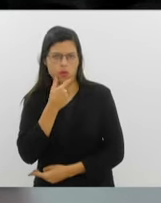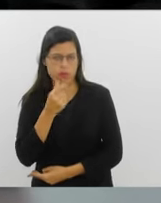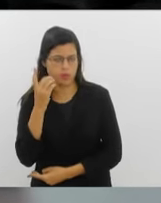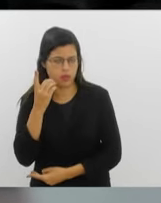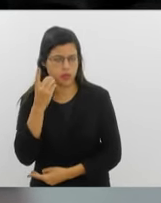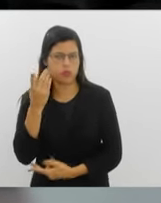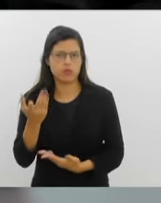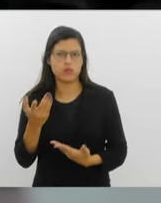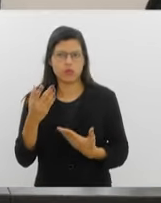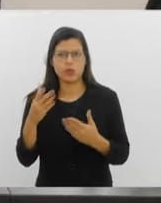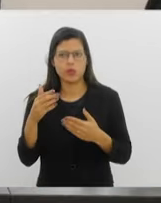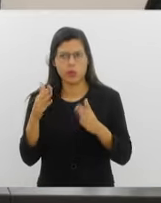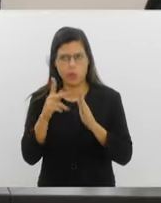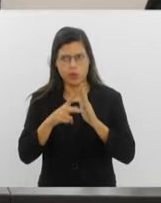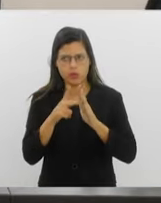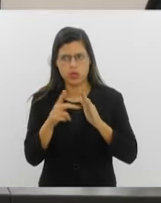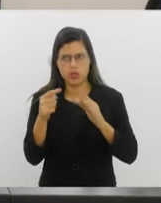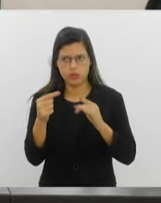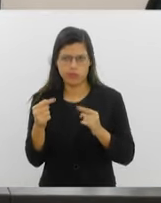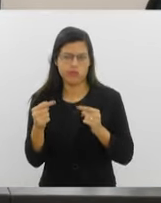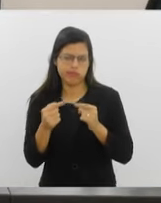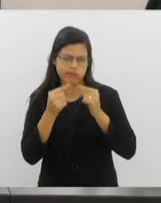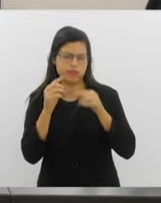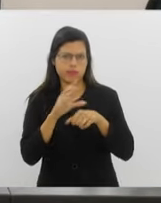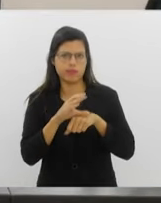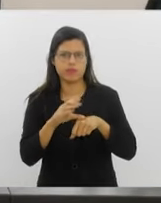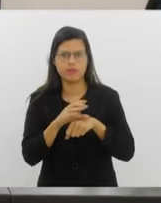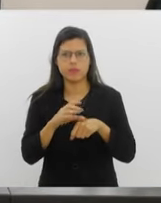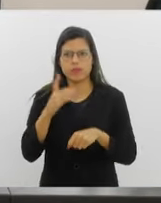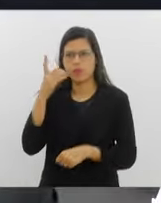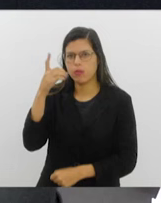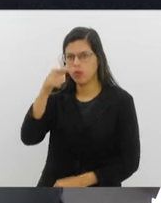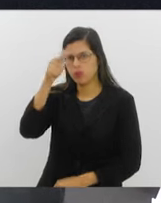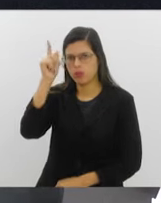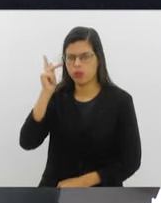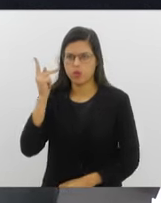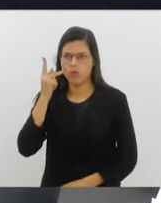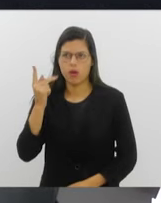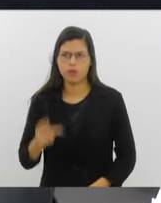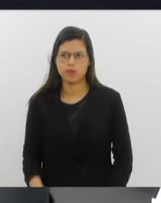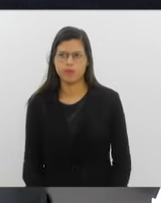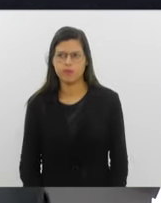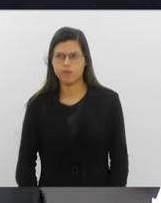constitucional. Deputado Luiz Paulo. Senhor presidente,